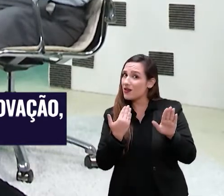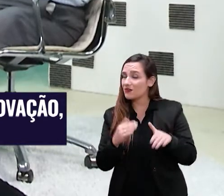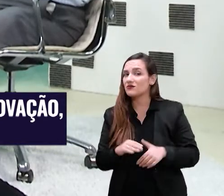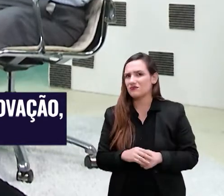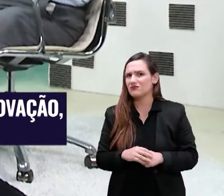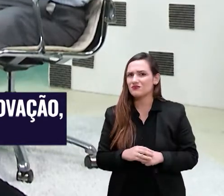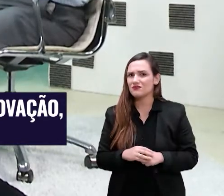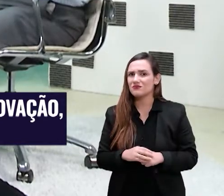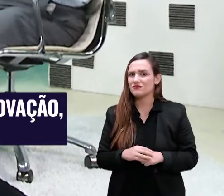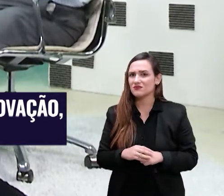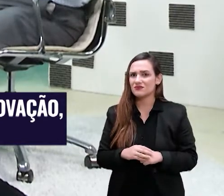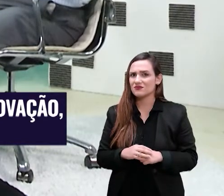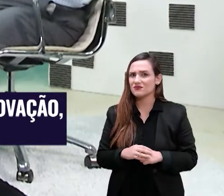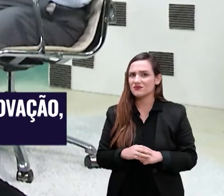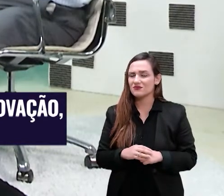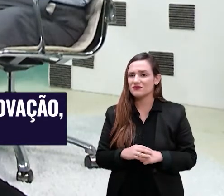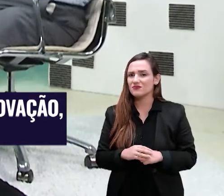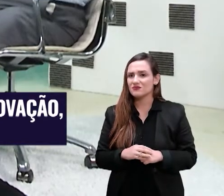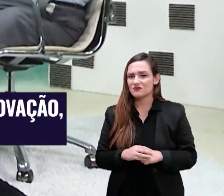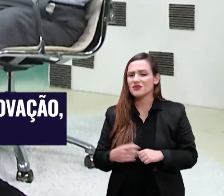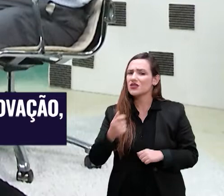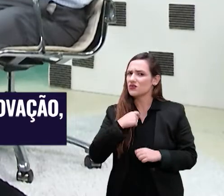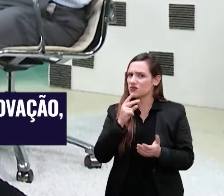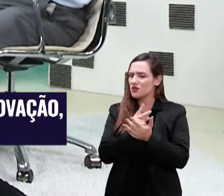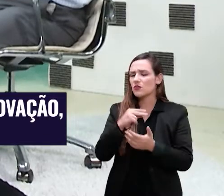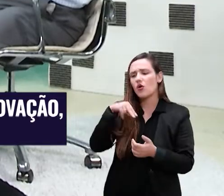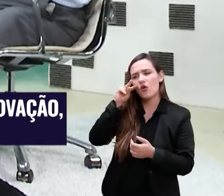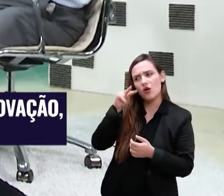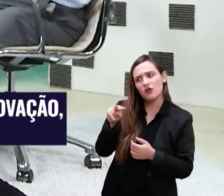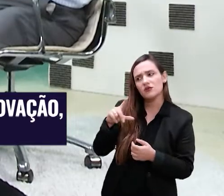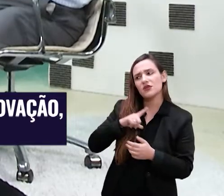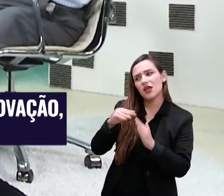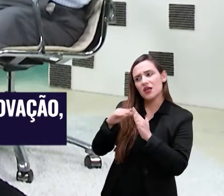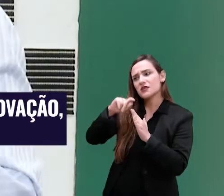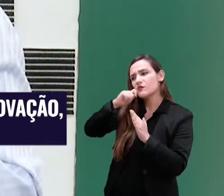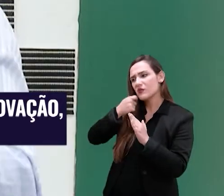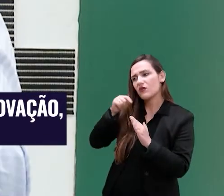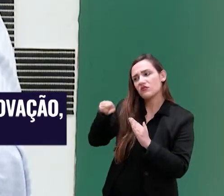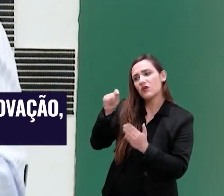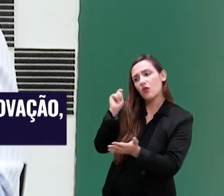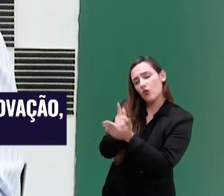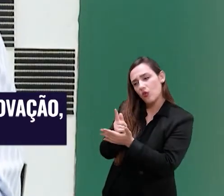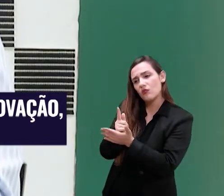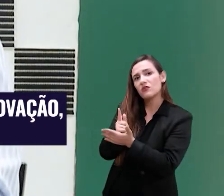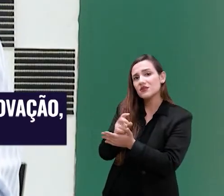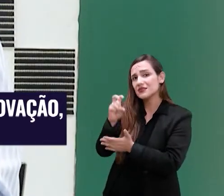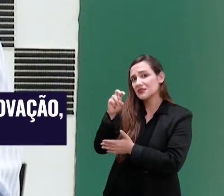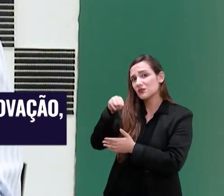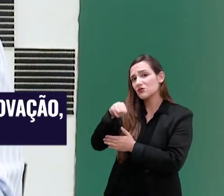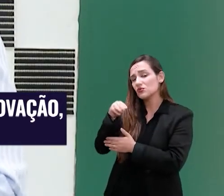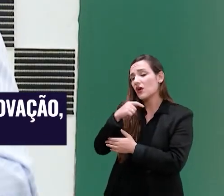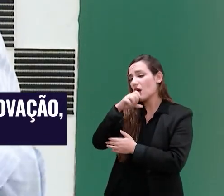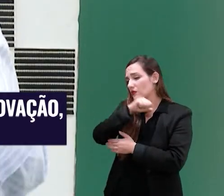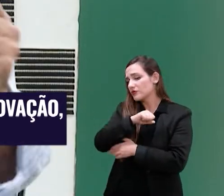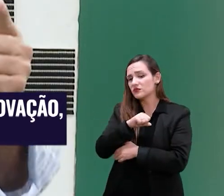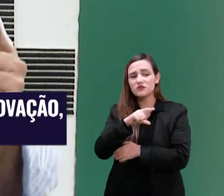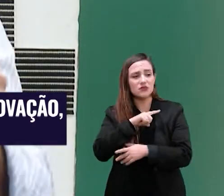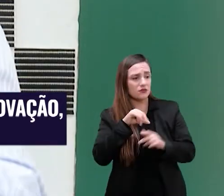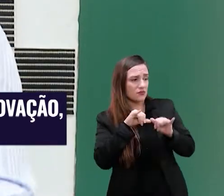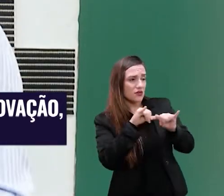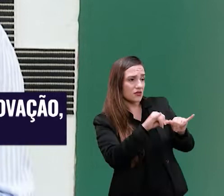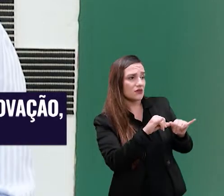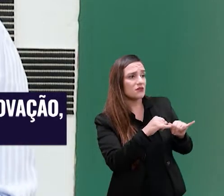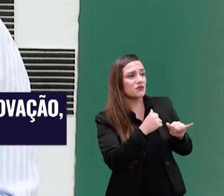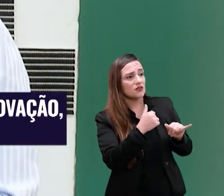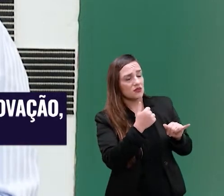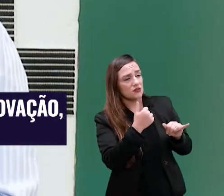afastado do centro e eu mapeio isso. Ó. Eu tenho a padaria aqui, que eu faço 5 minutos a pé, eu vou, tenho o supermercado